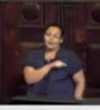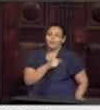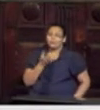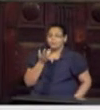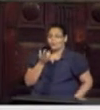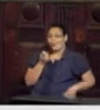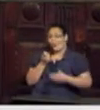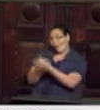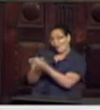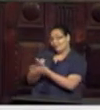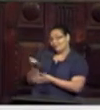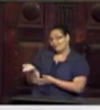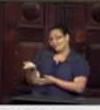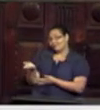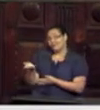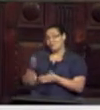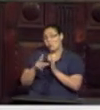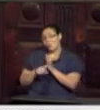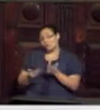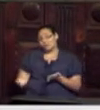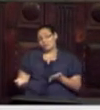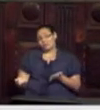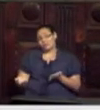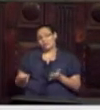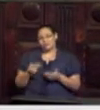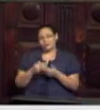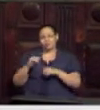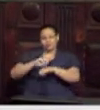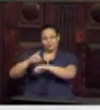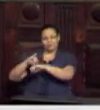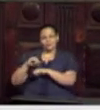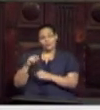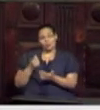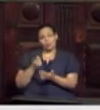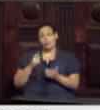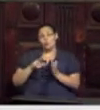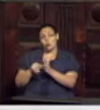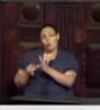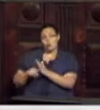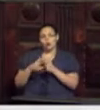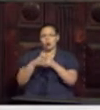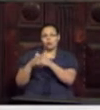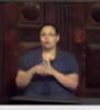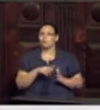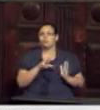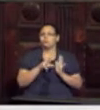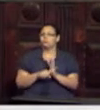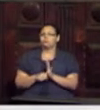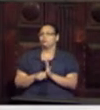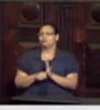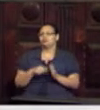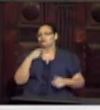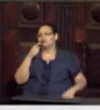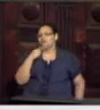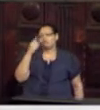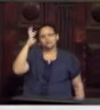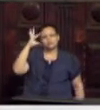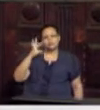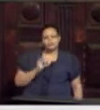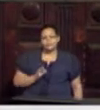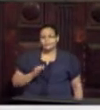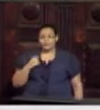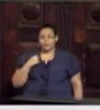lado tem alguém que se dispõe a comprar produto roubado, carga roubado, e não consegue entender que aquele